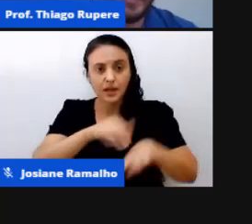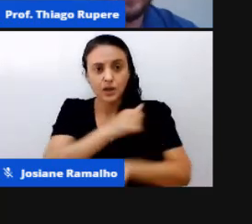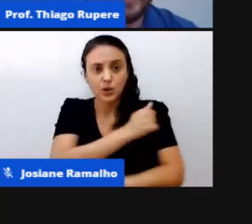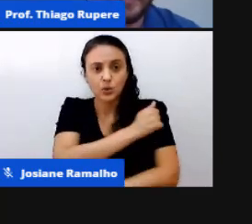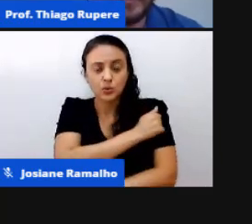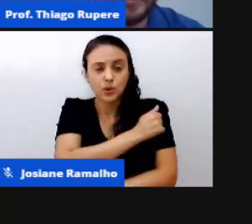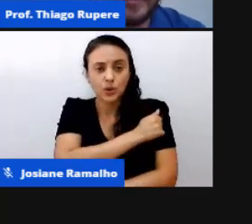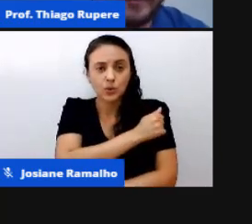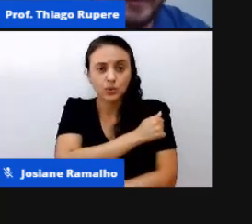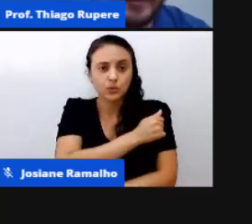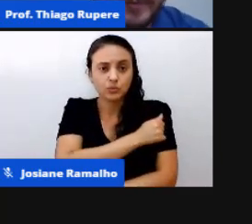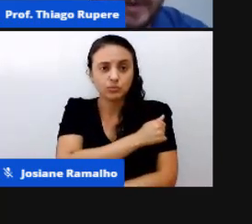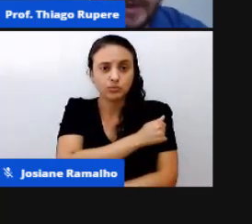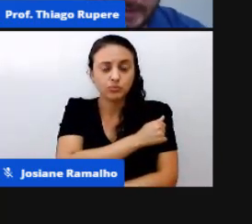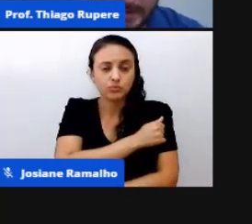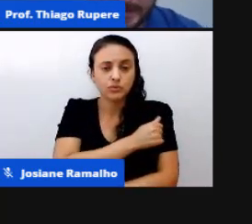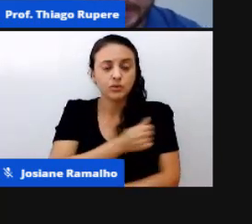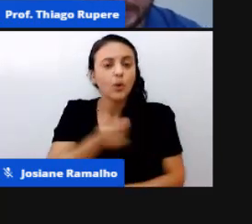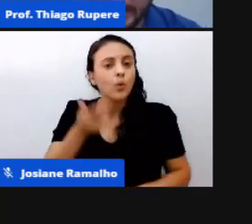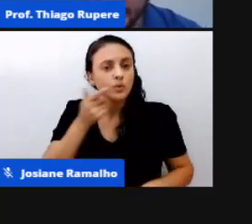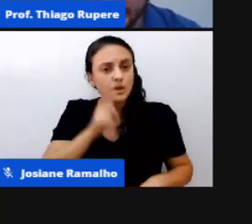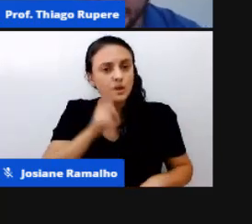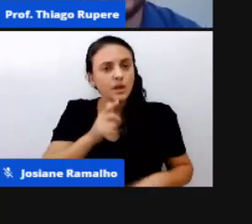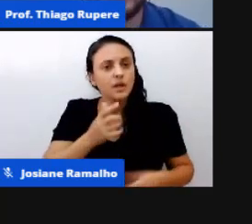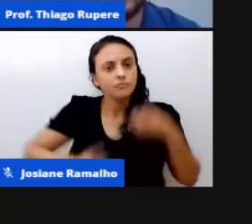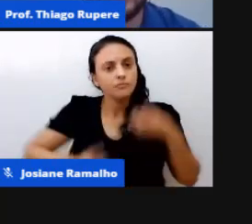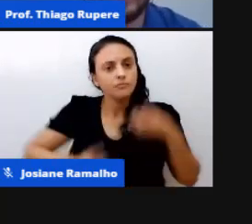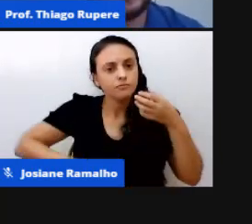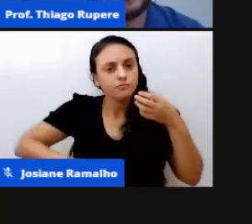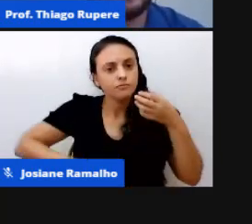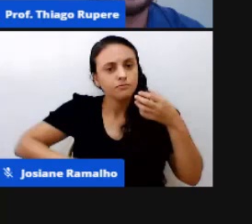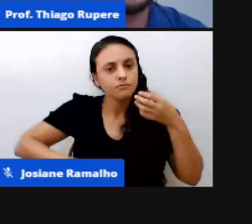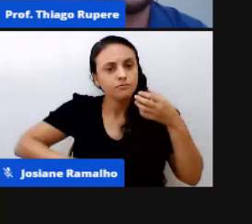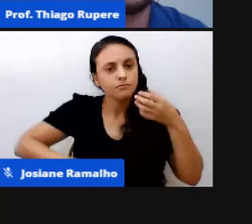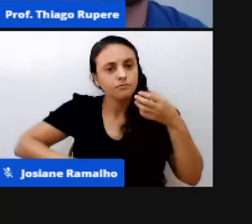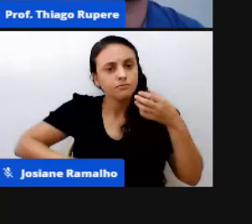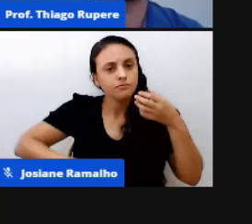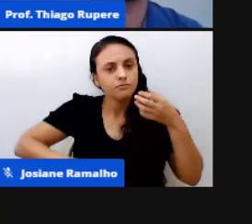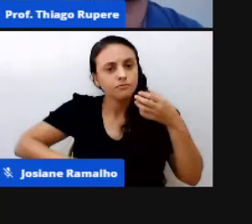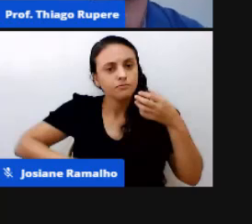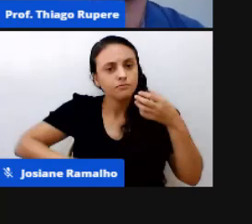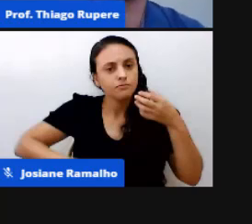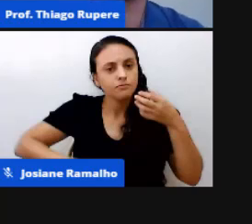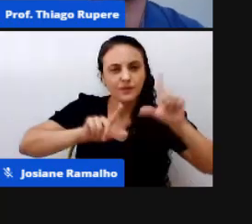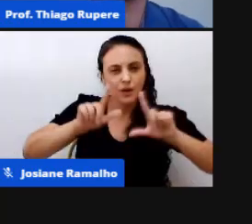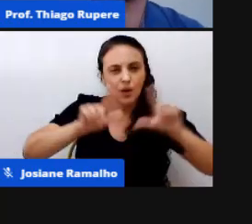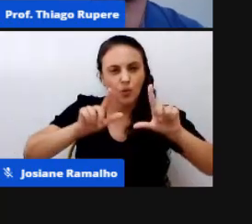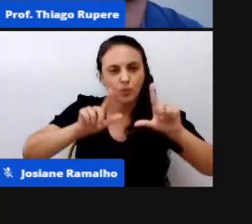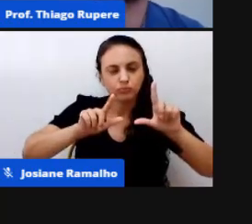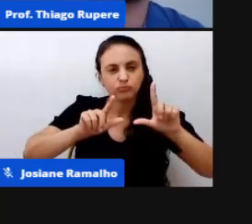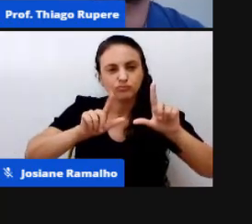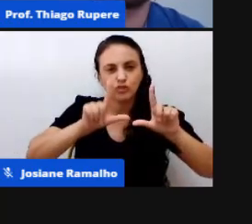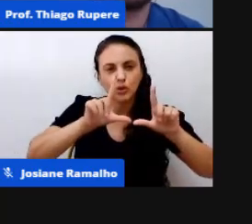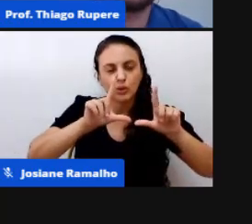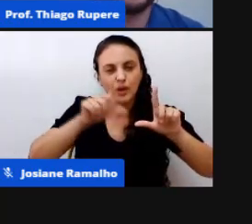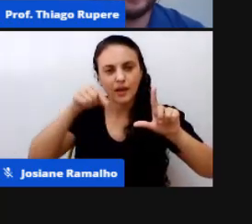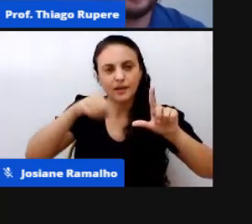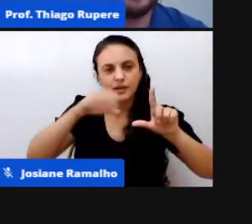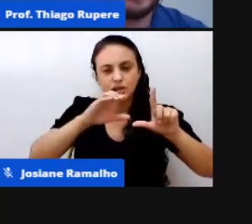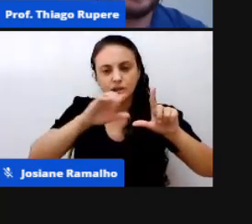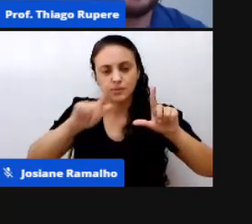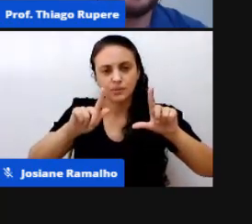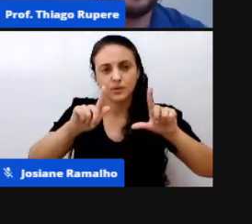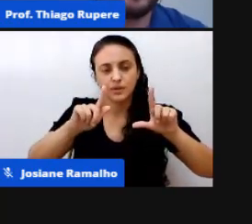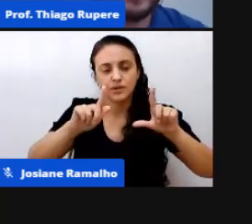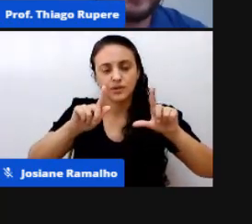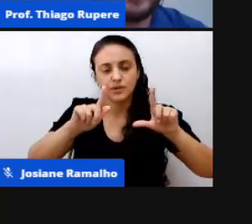agora, recentemente, nós vimos na mídia local aqui de Campo Grande, professor,